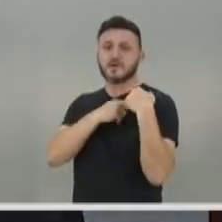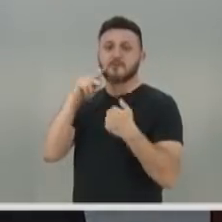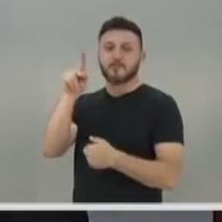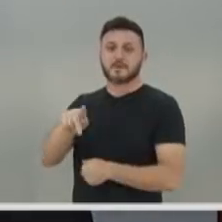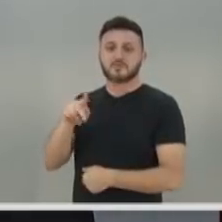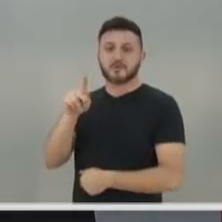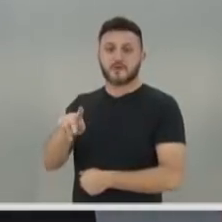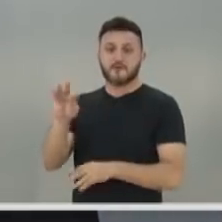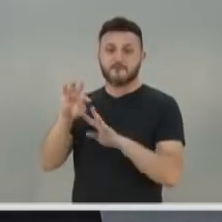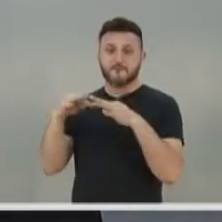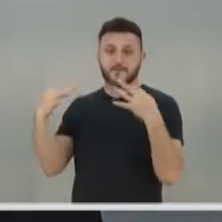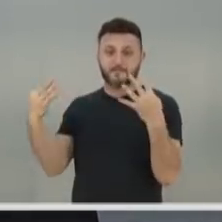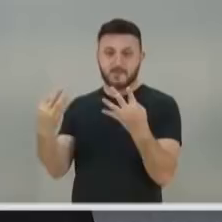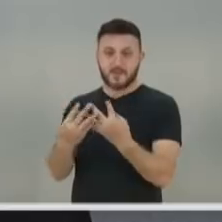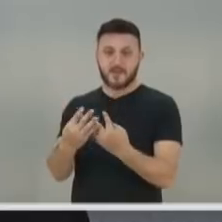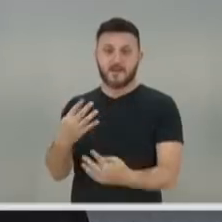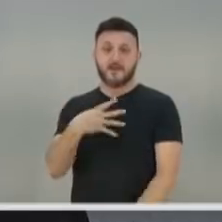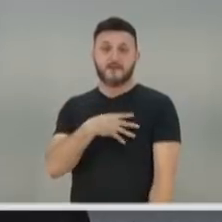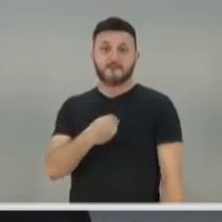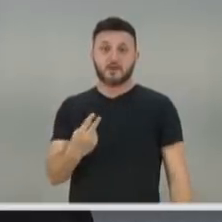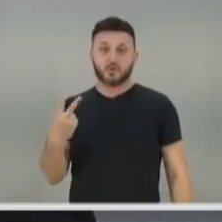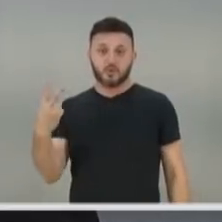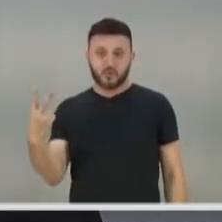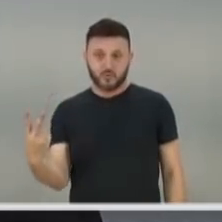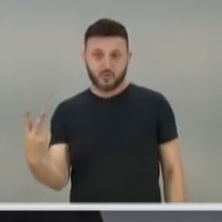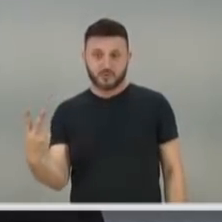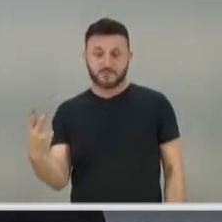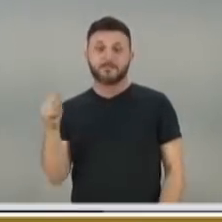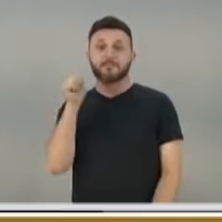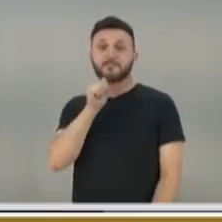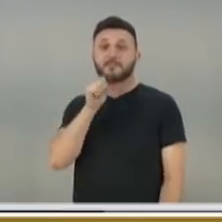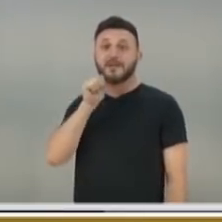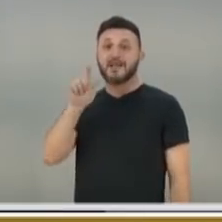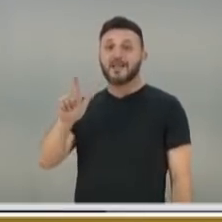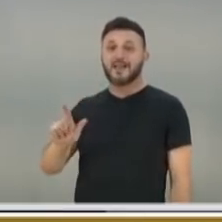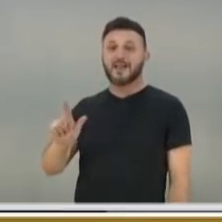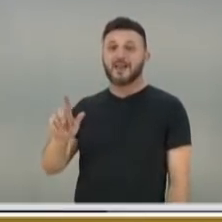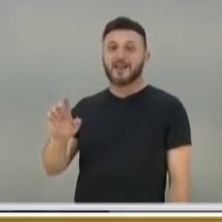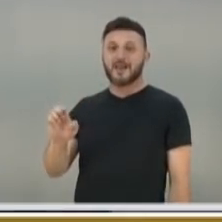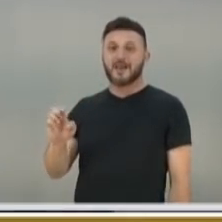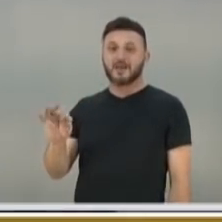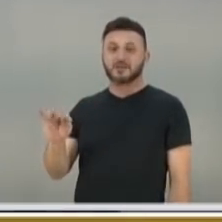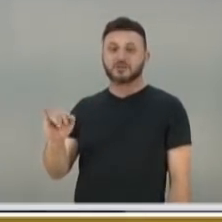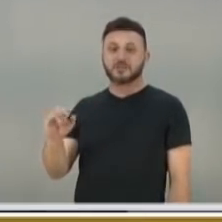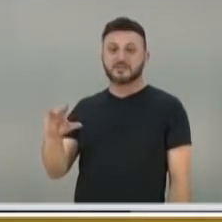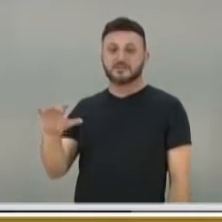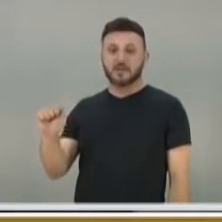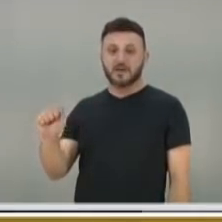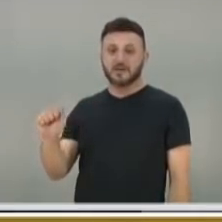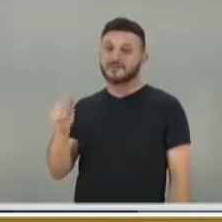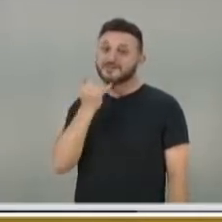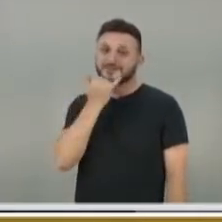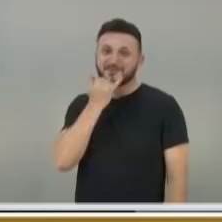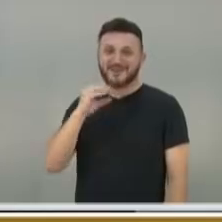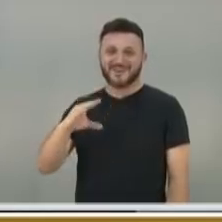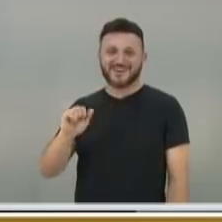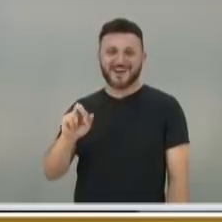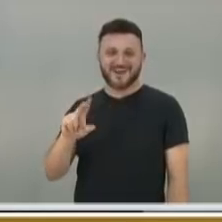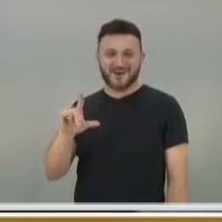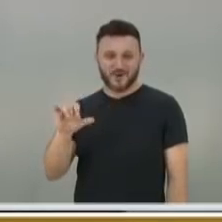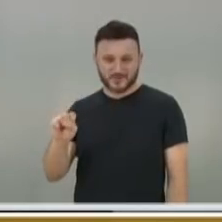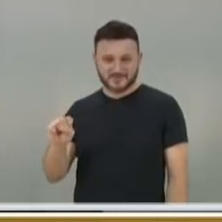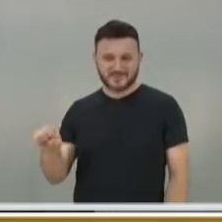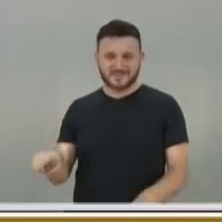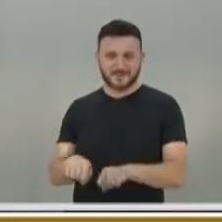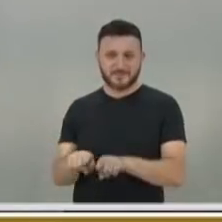filhos. Deixa eu encontrar aqui. A Letícia? Não. Carlos e Carolina. Estão aqui? Ah,